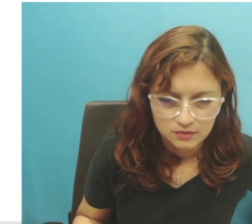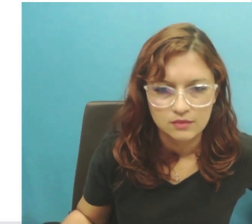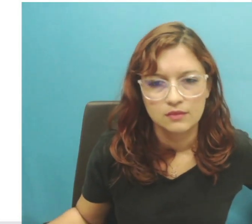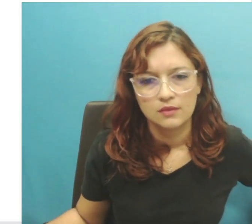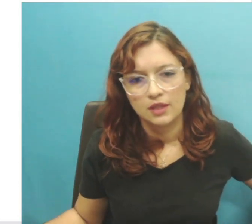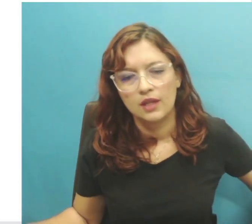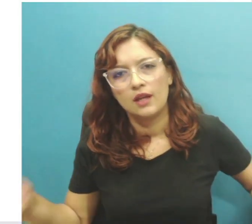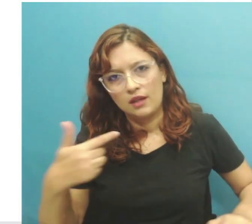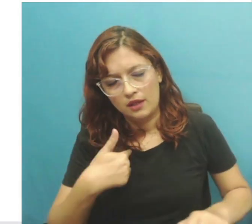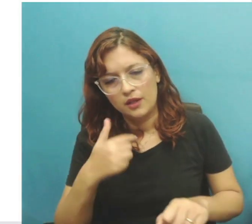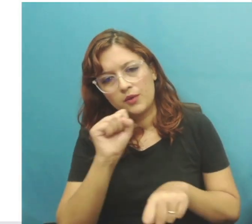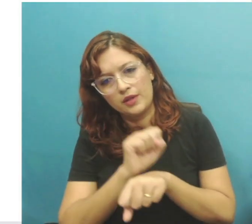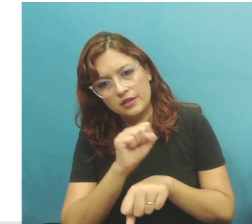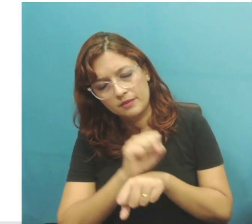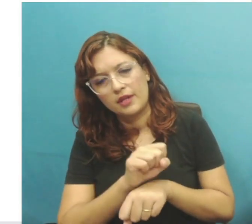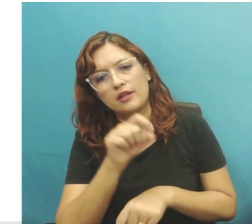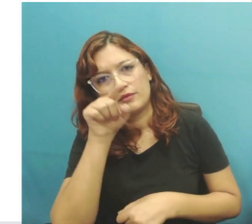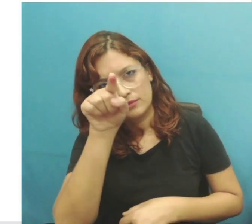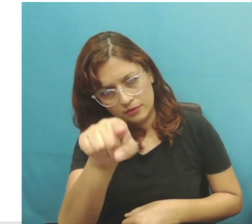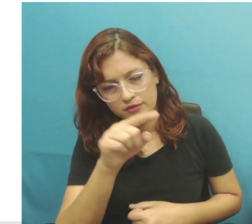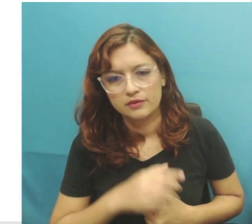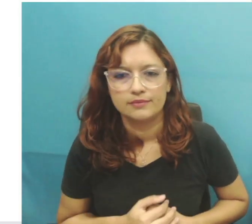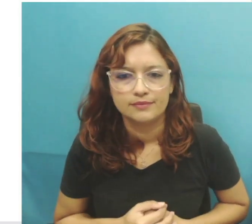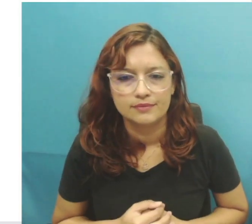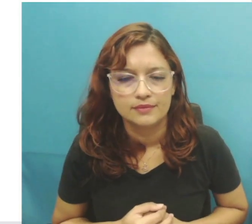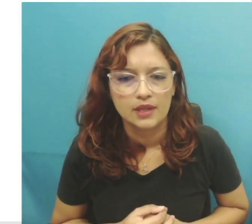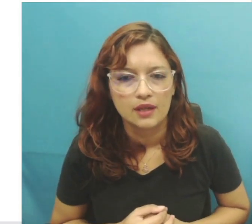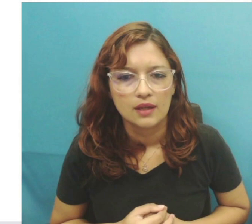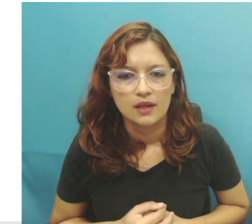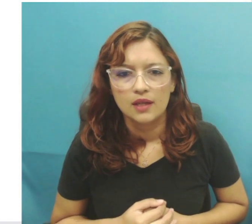eu espero por ti.